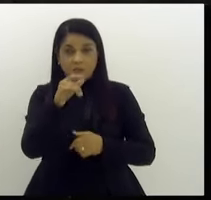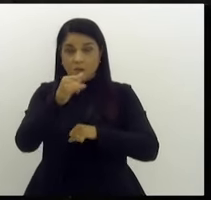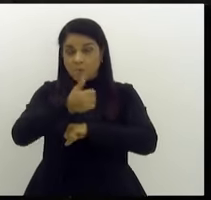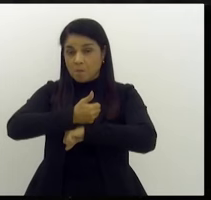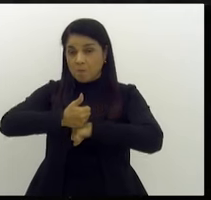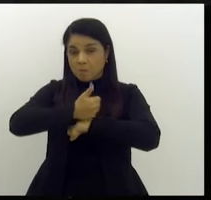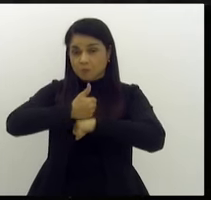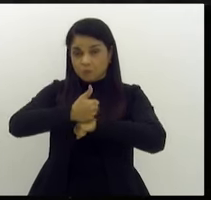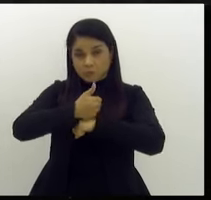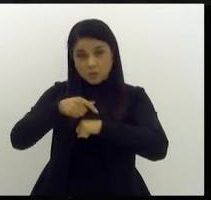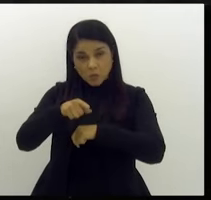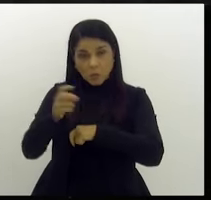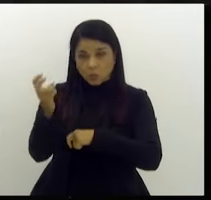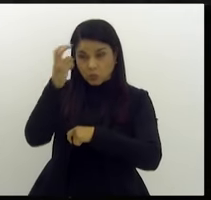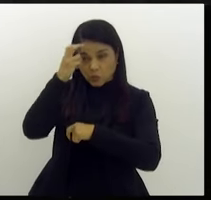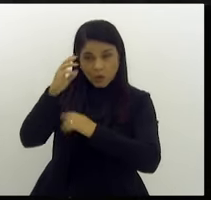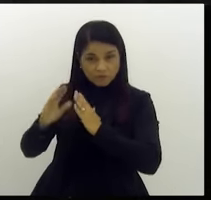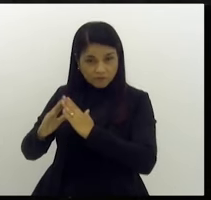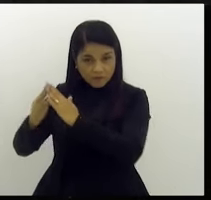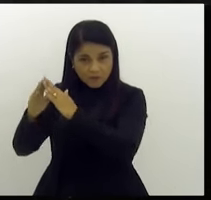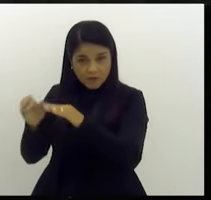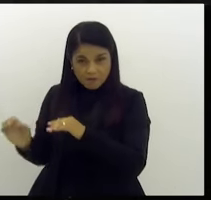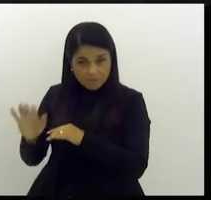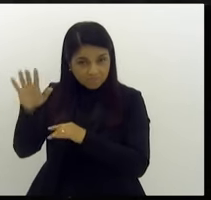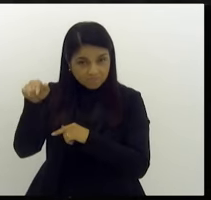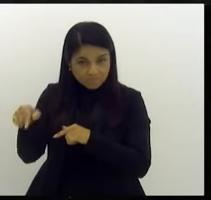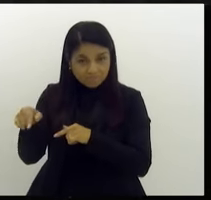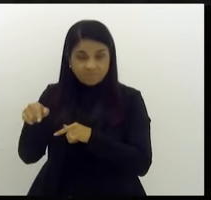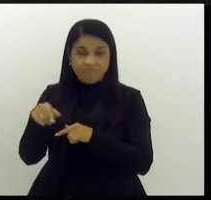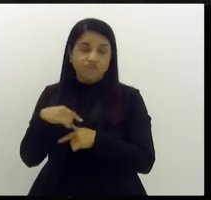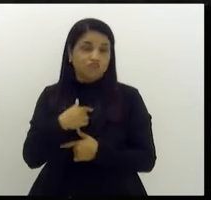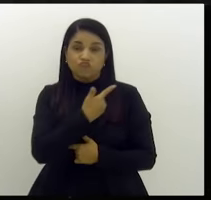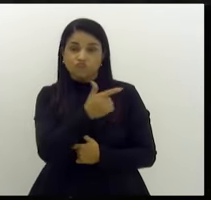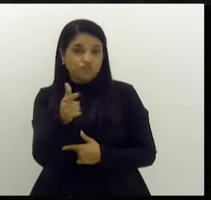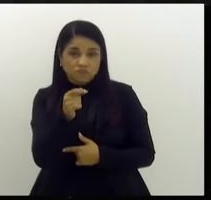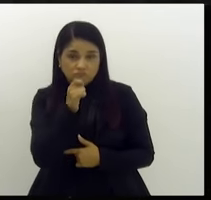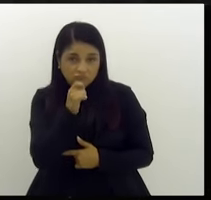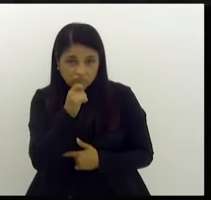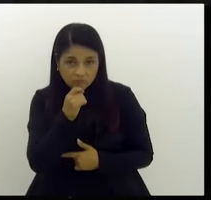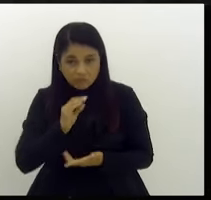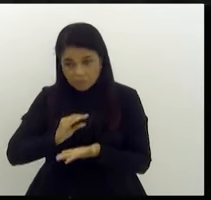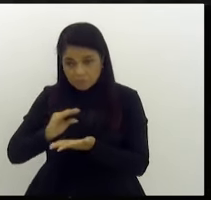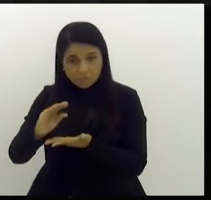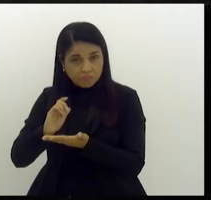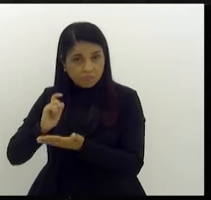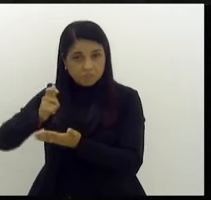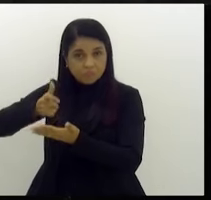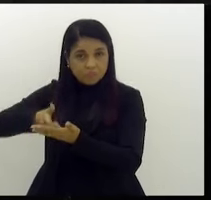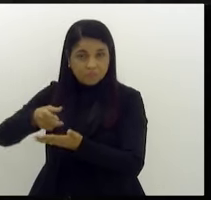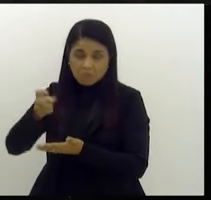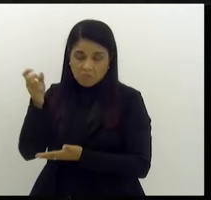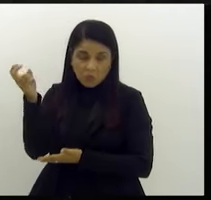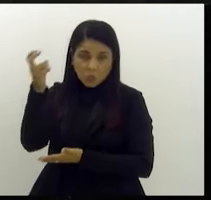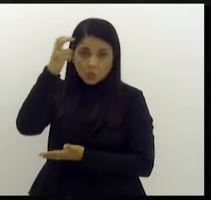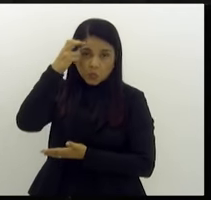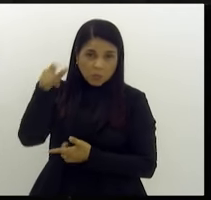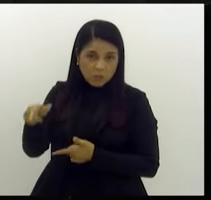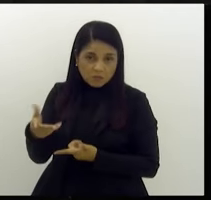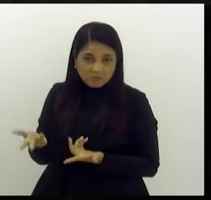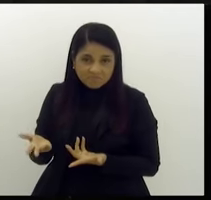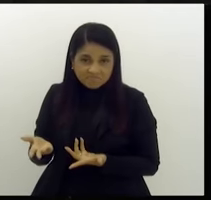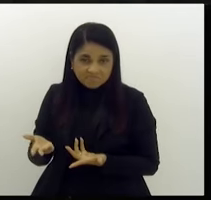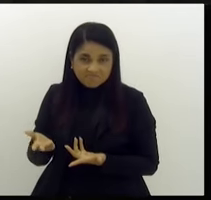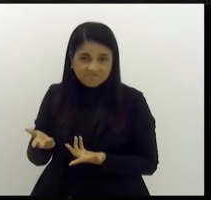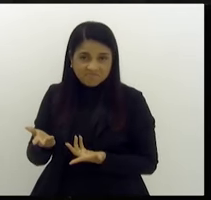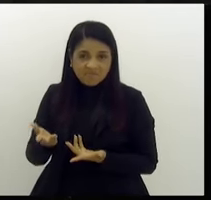favela você fazedor de cultura da Periferia que não terá dinheiro pra sua pra sua cultura e o que terá na verdade